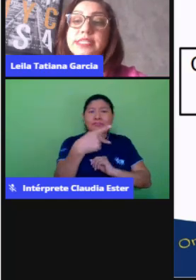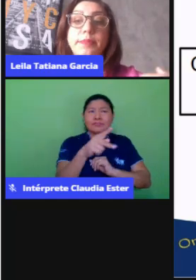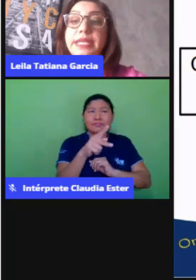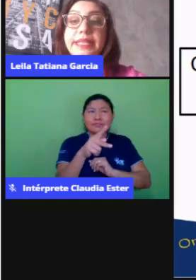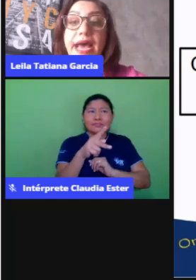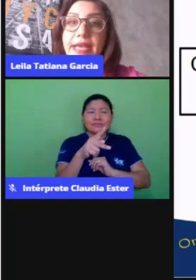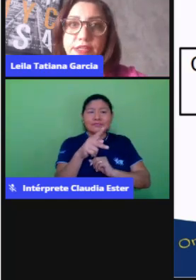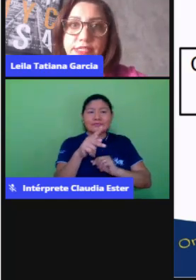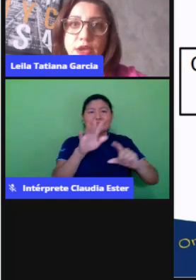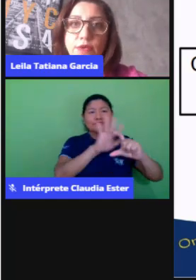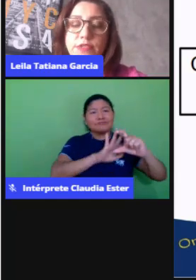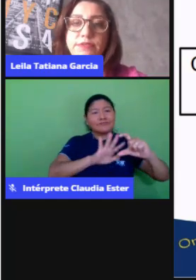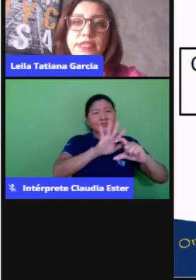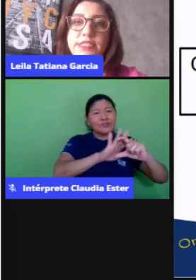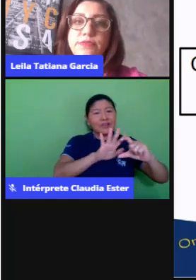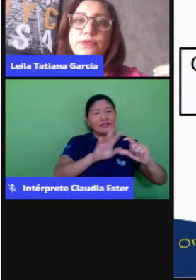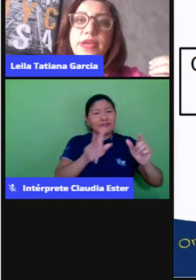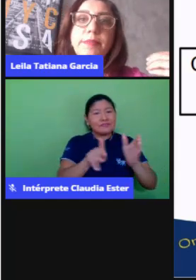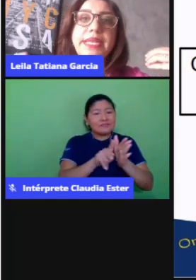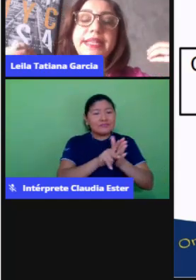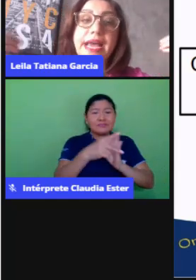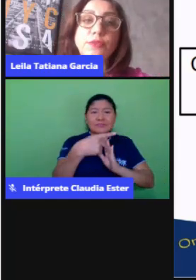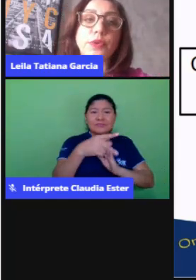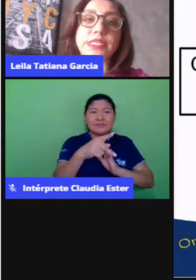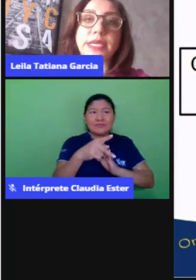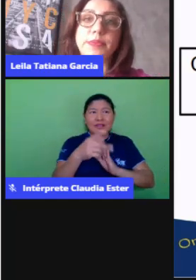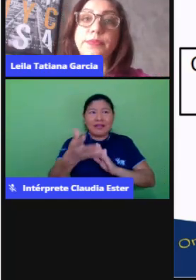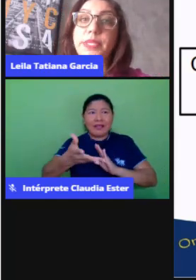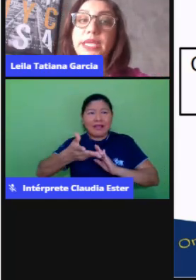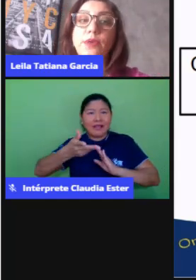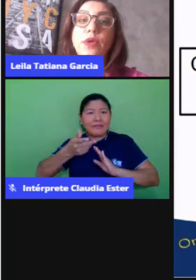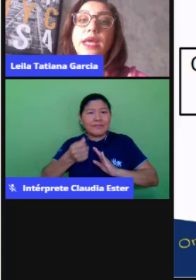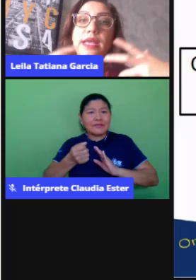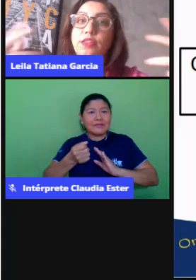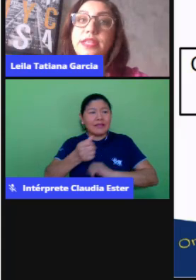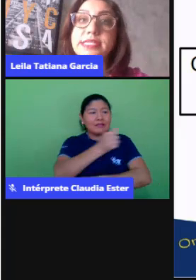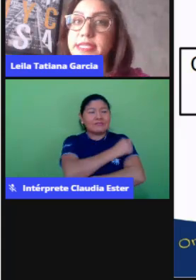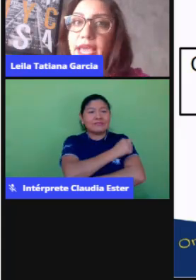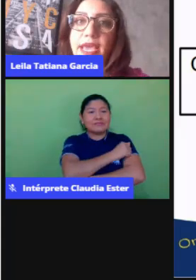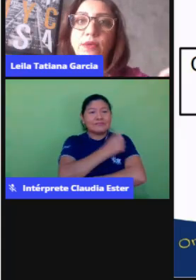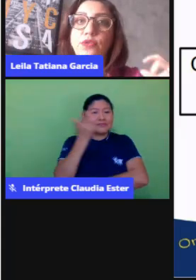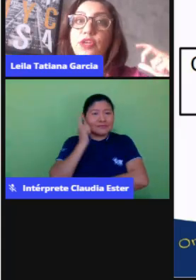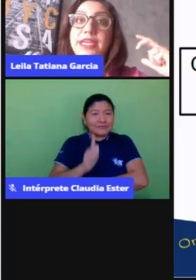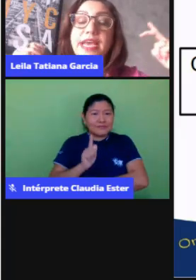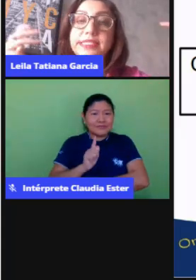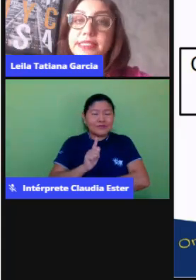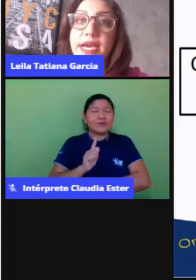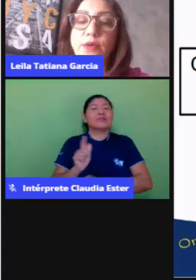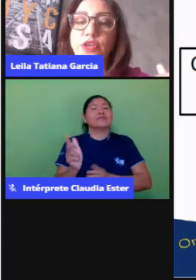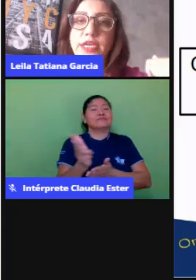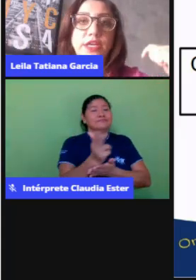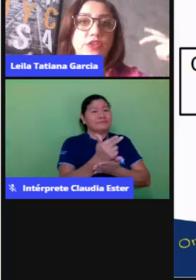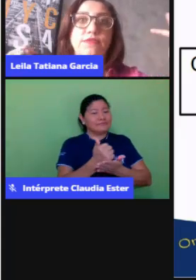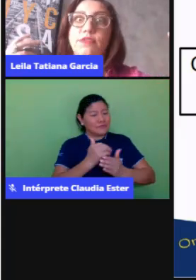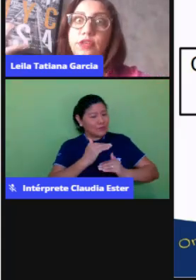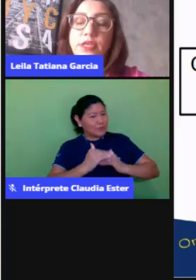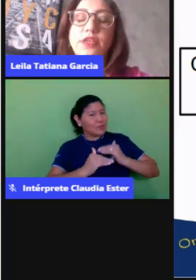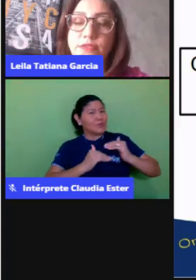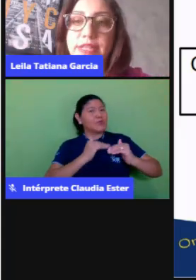desenvolver outras habilidades. Você vai desenvolver a habilidade, por exemplo, do menino de desenho, de criação,